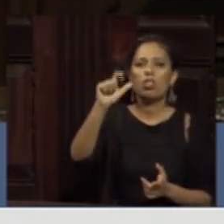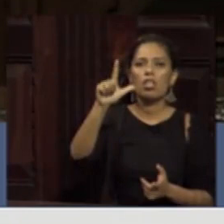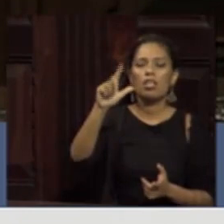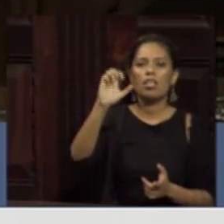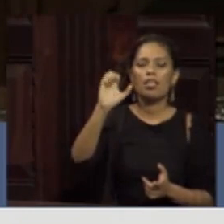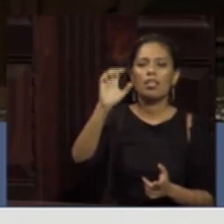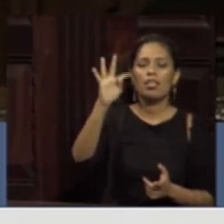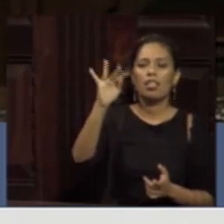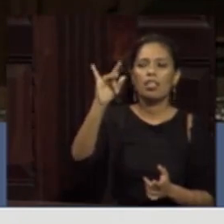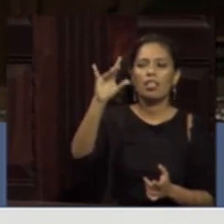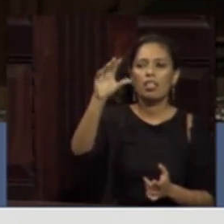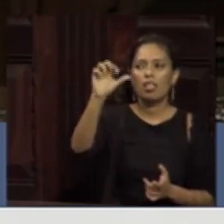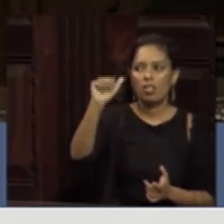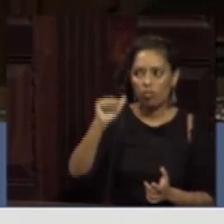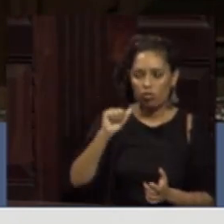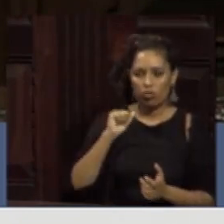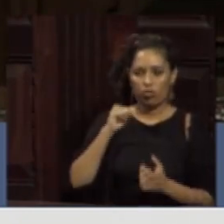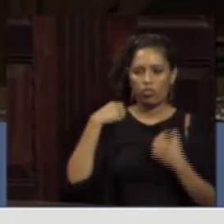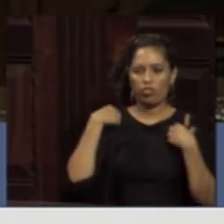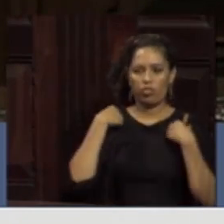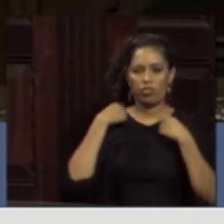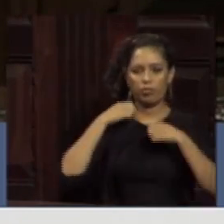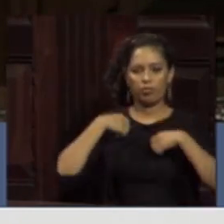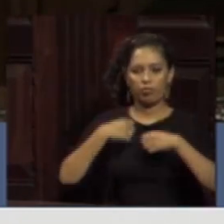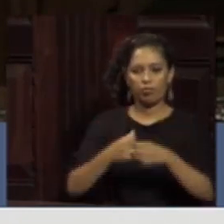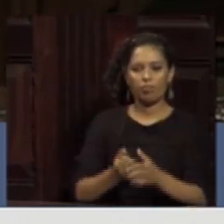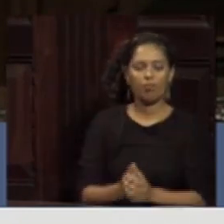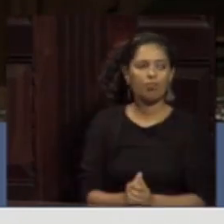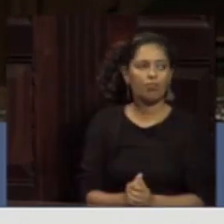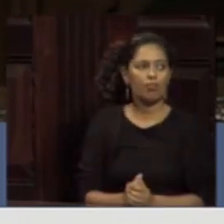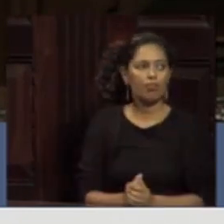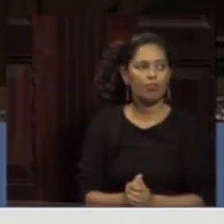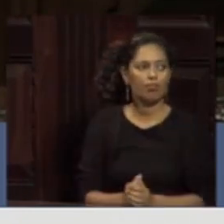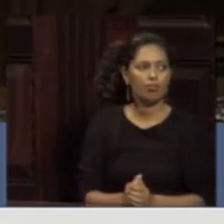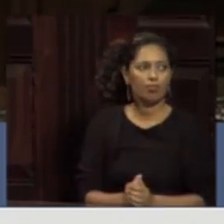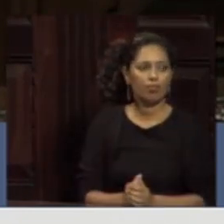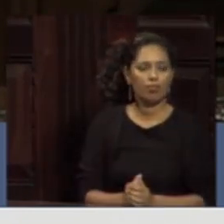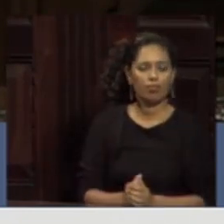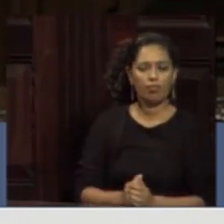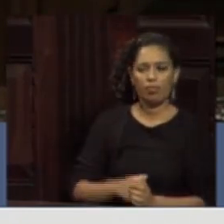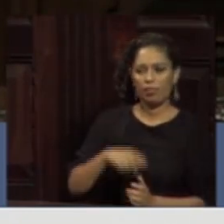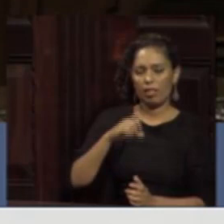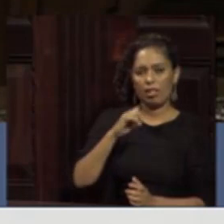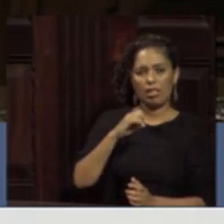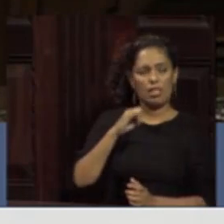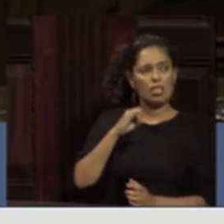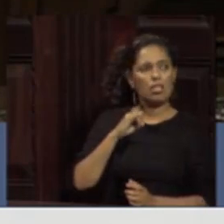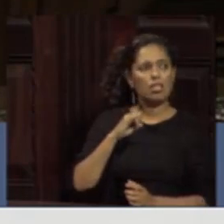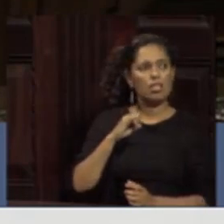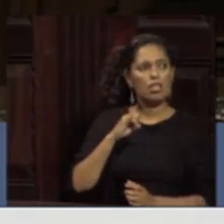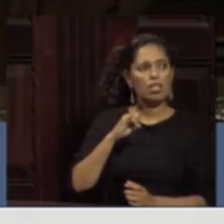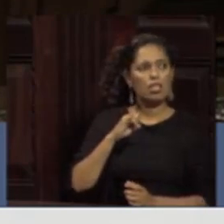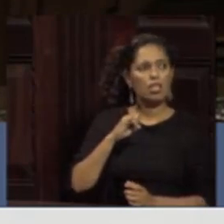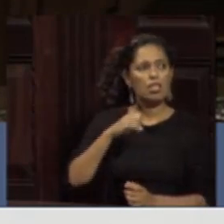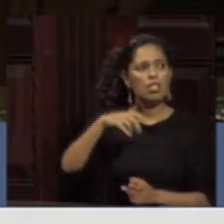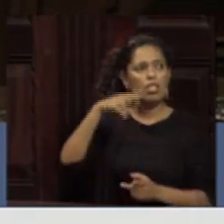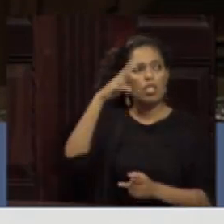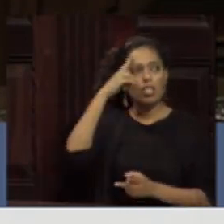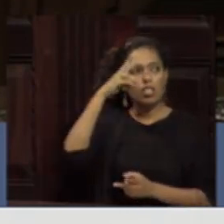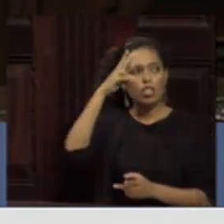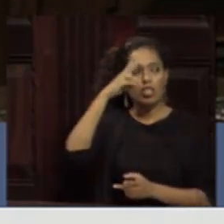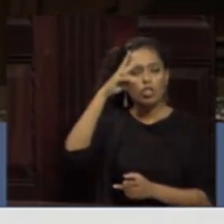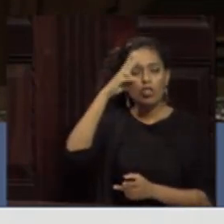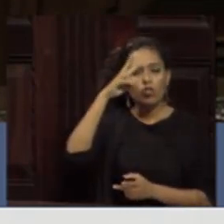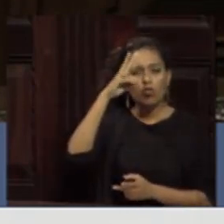noticiário questões absolutamente trágicas acontecendo com todos